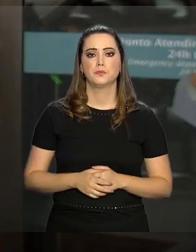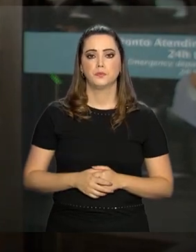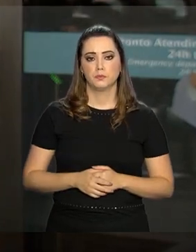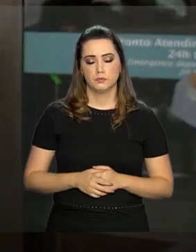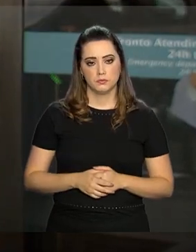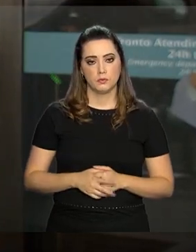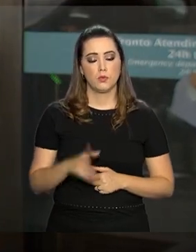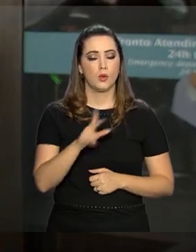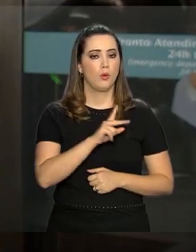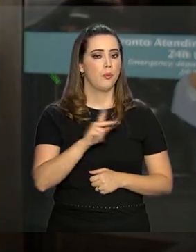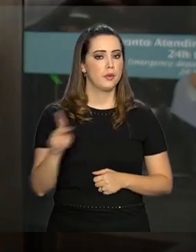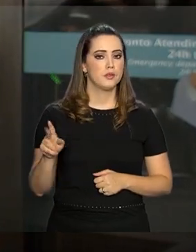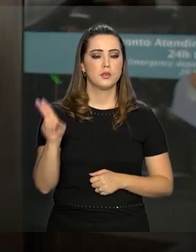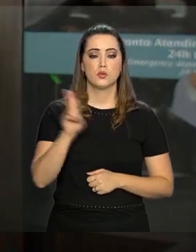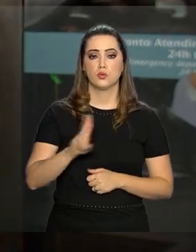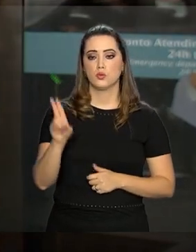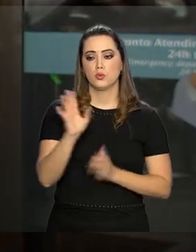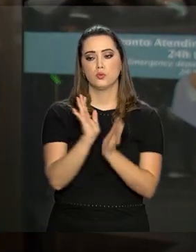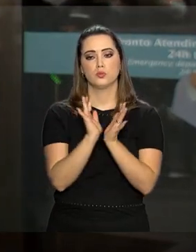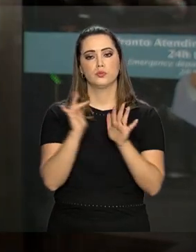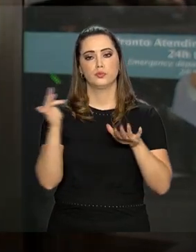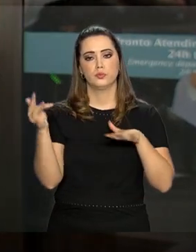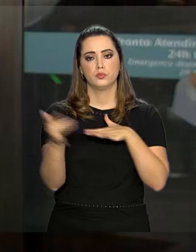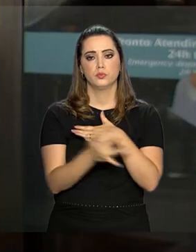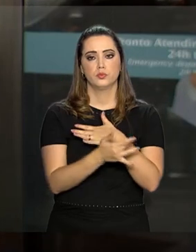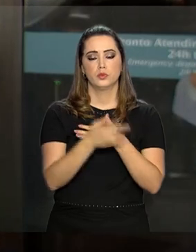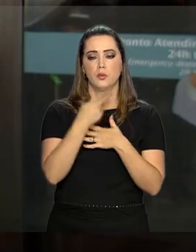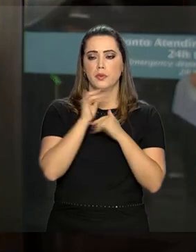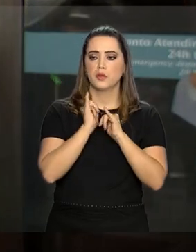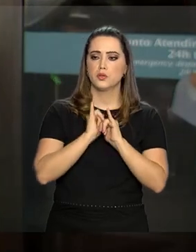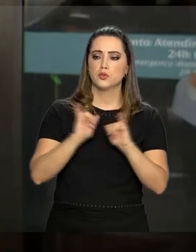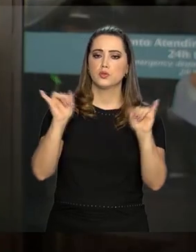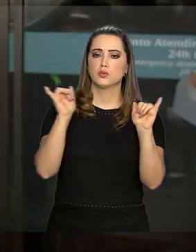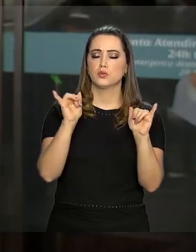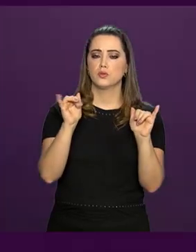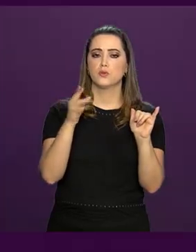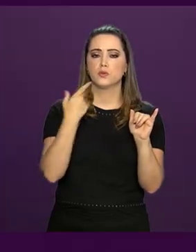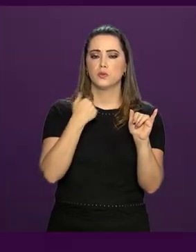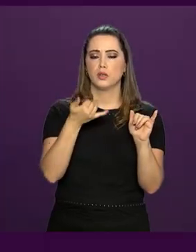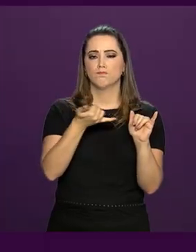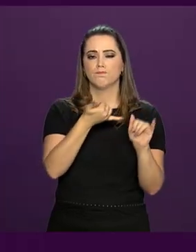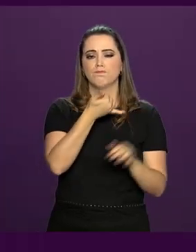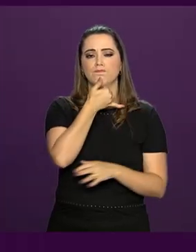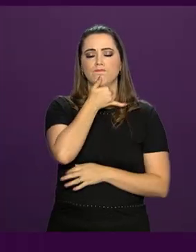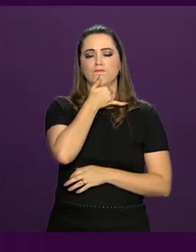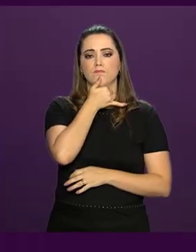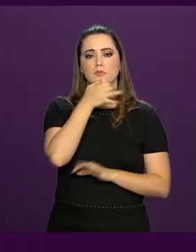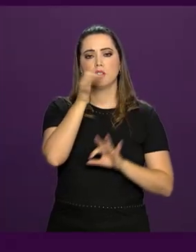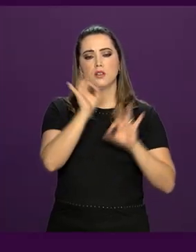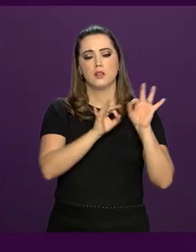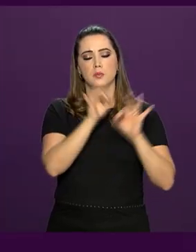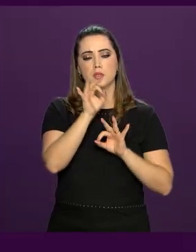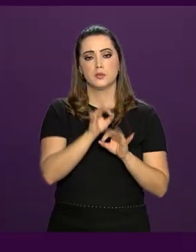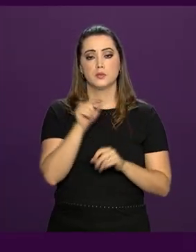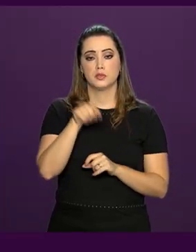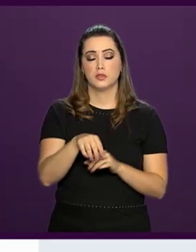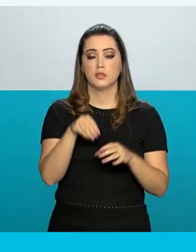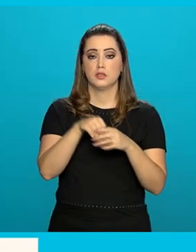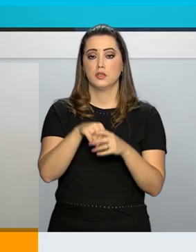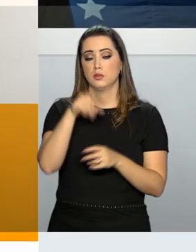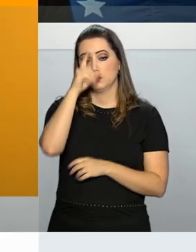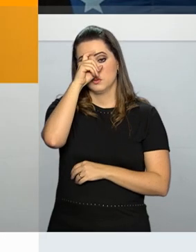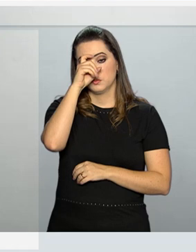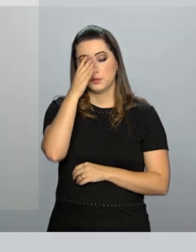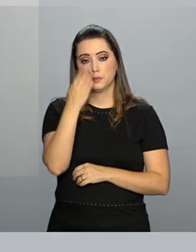necessária. O presidente utilizou, inclusive, as redes sociais para divulgar uma nota de pesar elaborada por ele aqui no Hospital